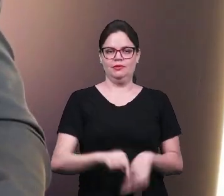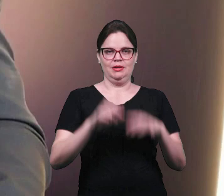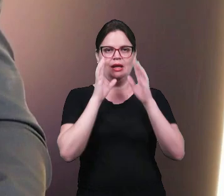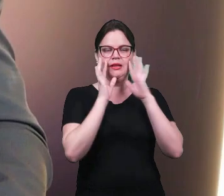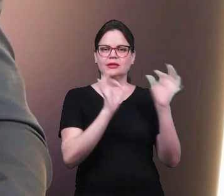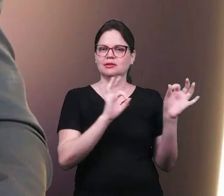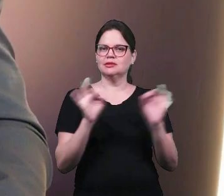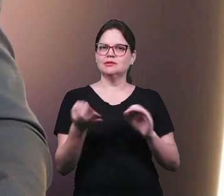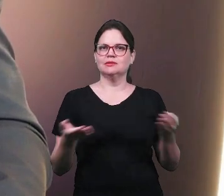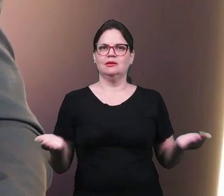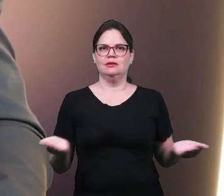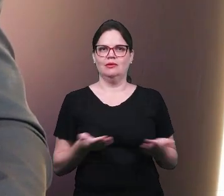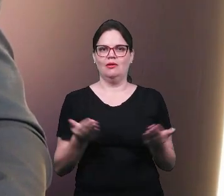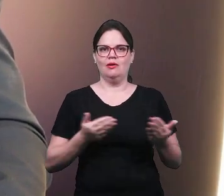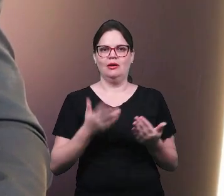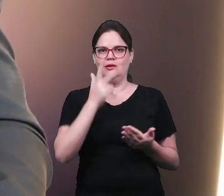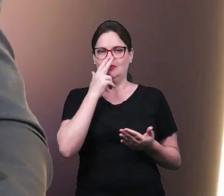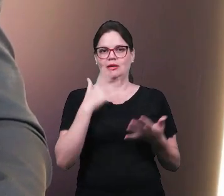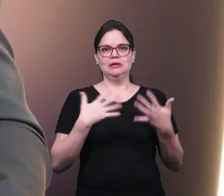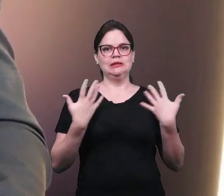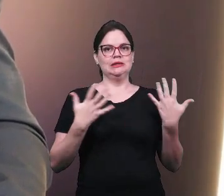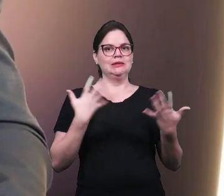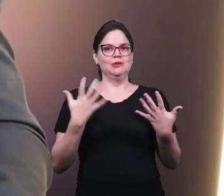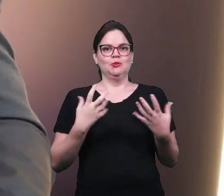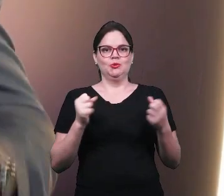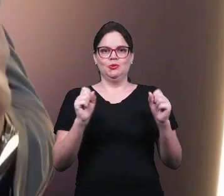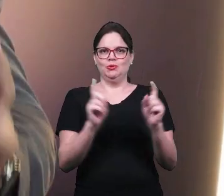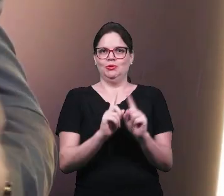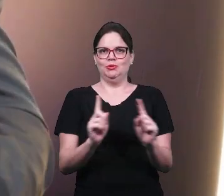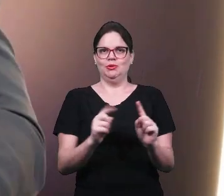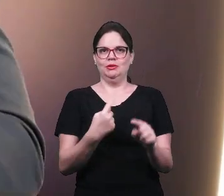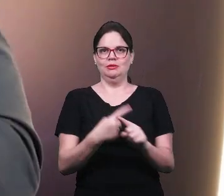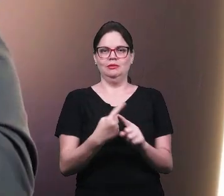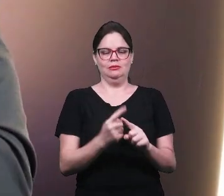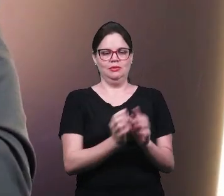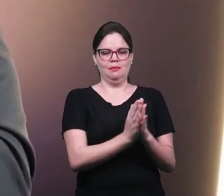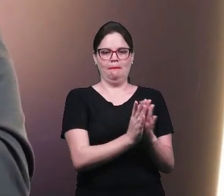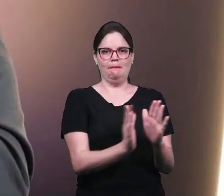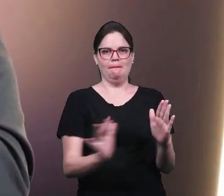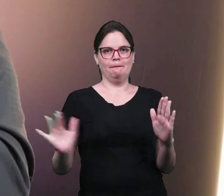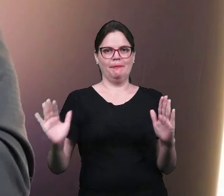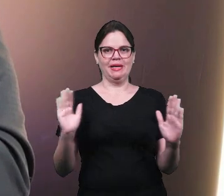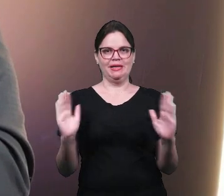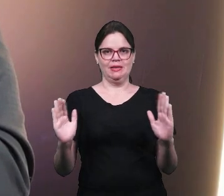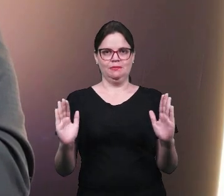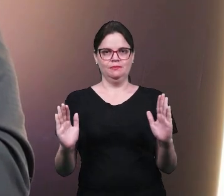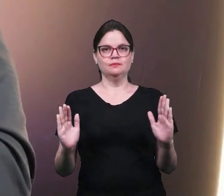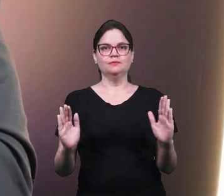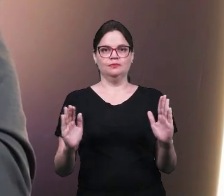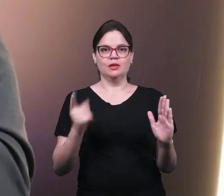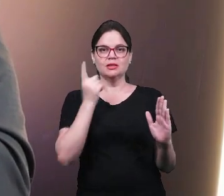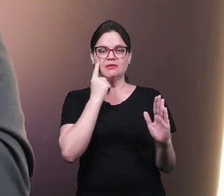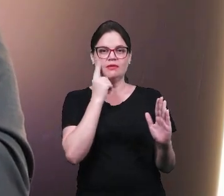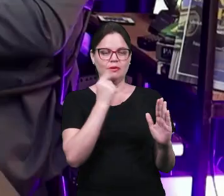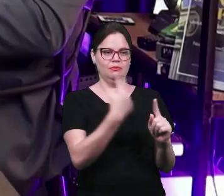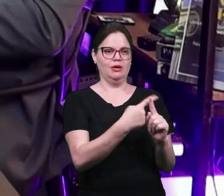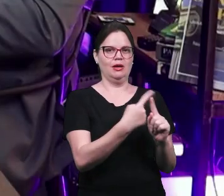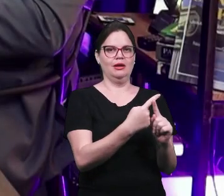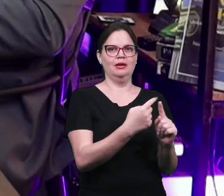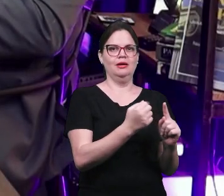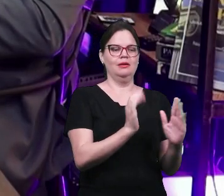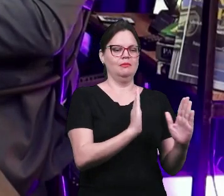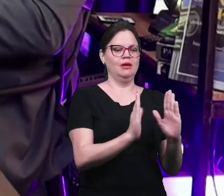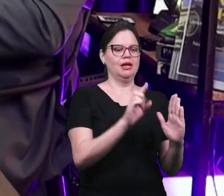assiste, não se assuste com a longevidade dos personagens. Nós vamos ver isso num quadro que vai ser colocado